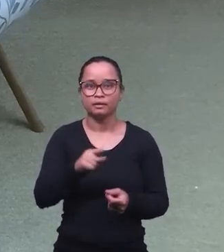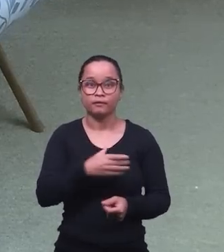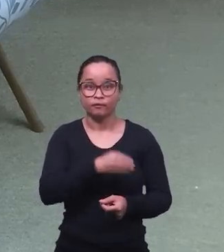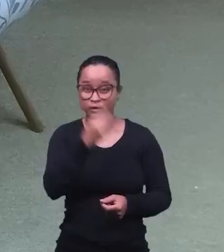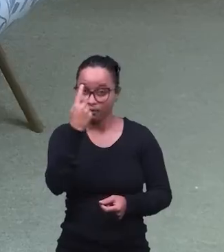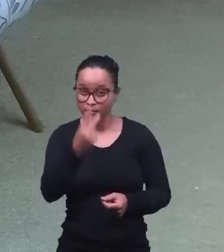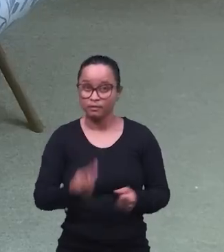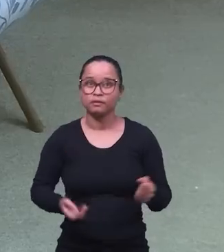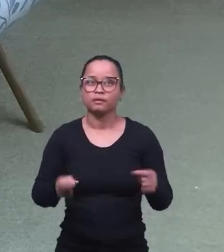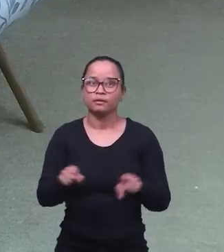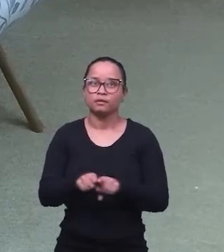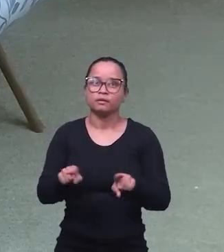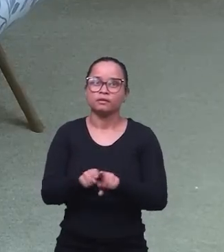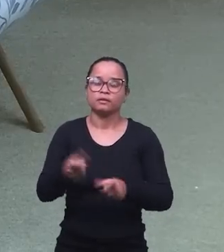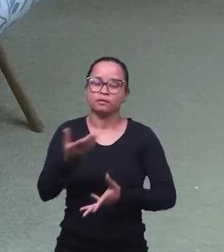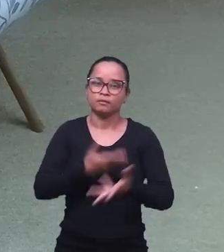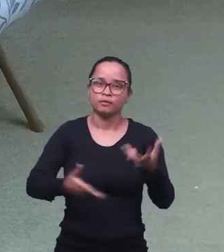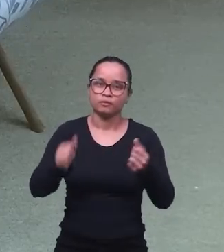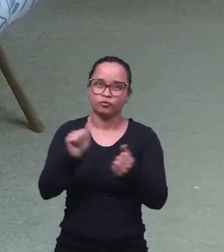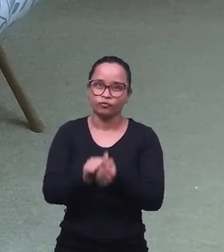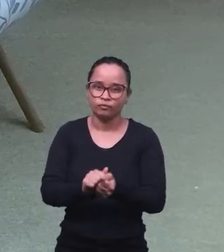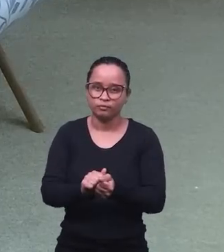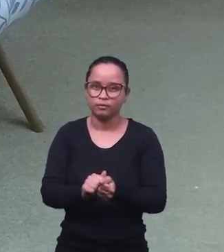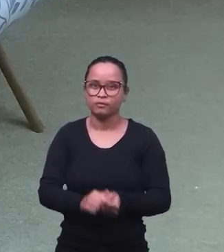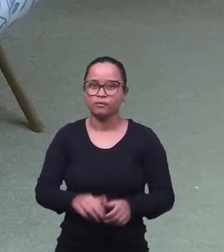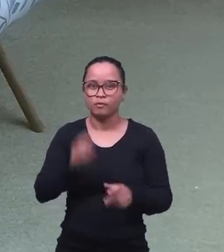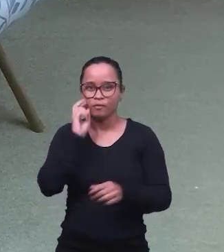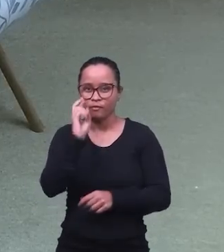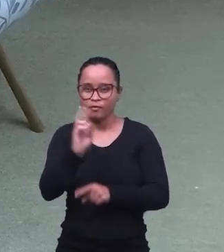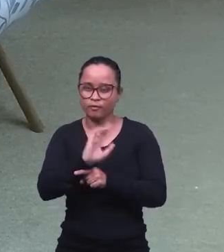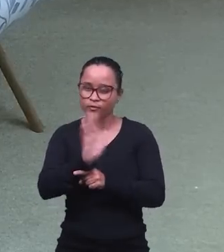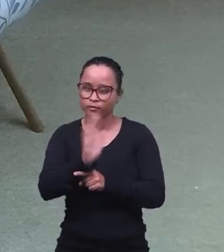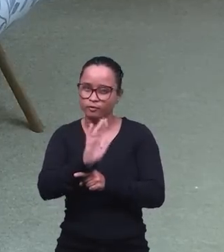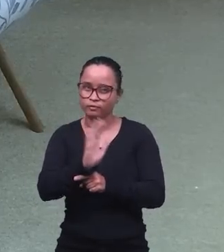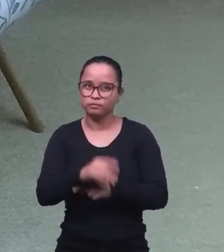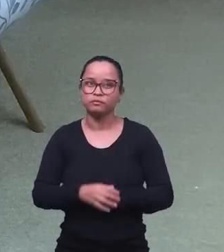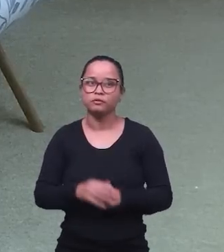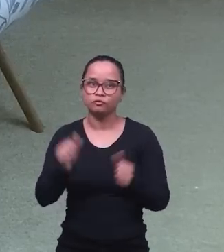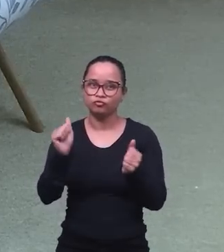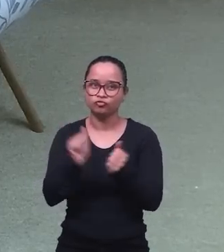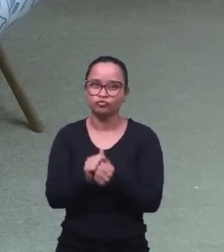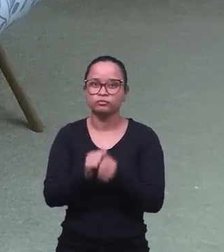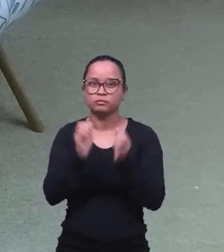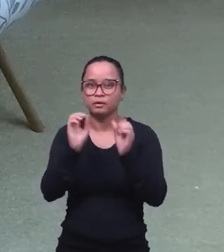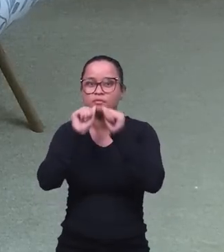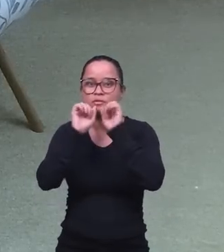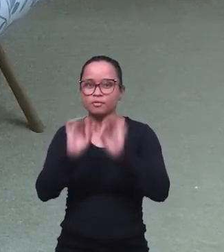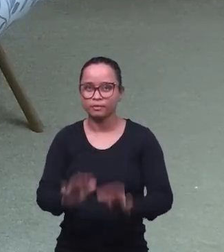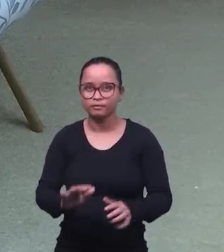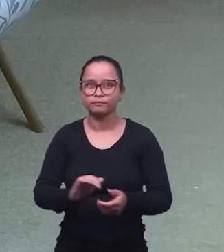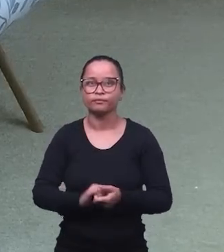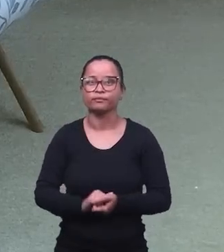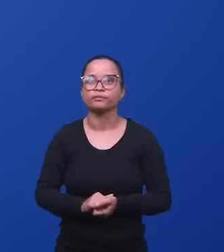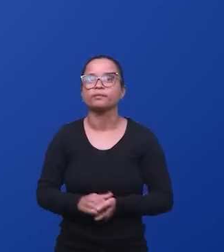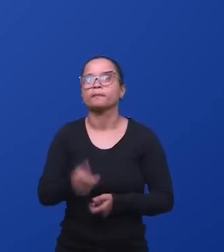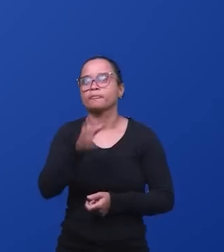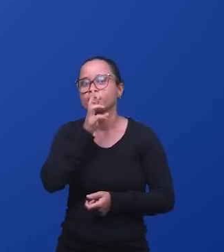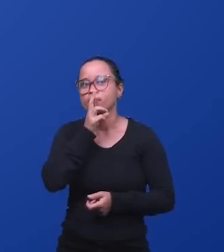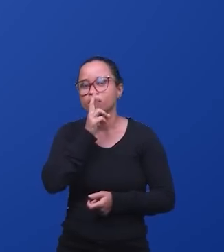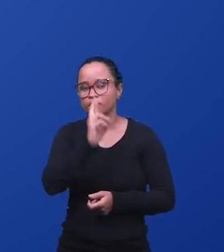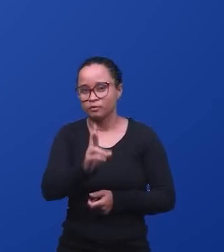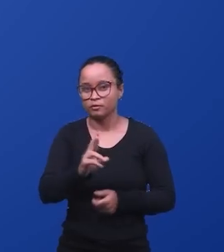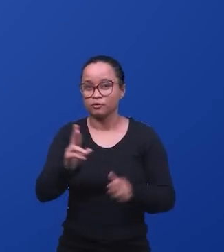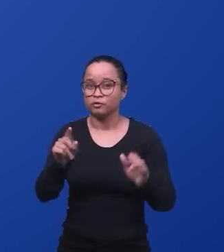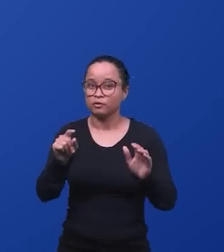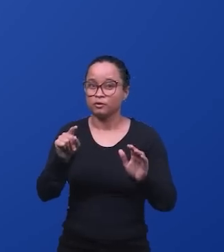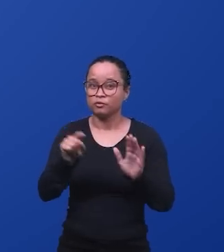sua filha, tem uma participação conosco aqui também. Vamos assistir a esses vídeos, vamos juntos receber uma bênção. Respondendo